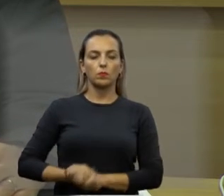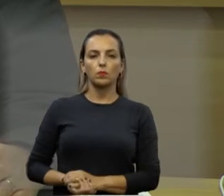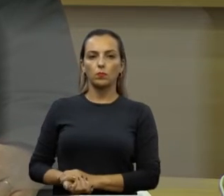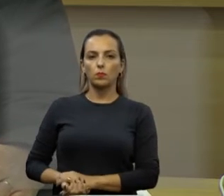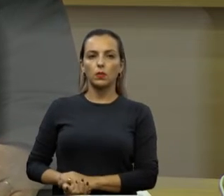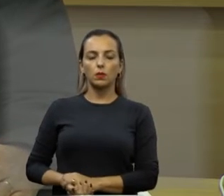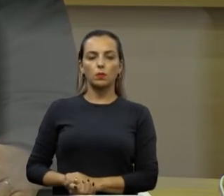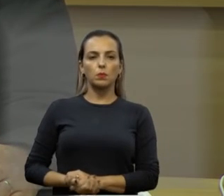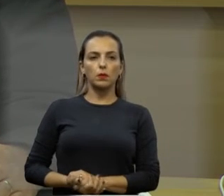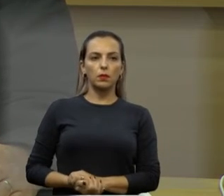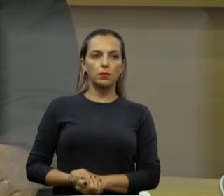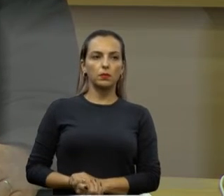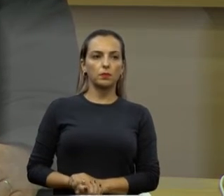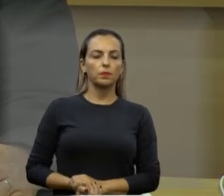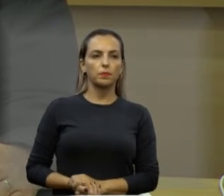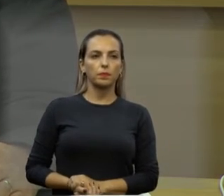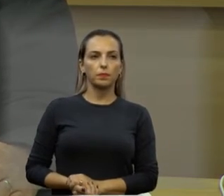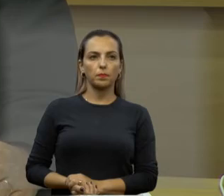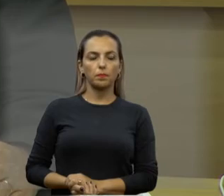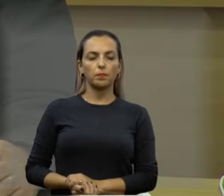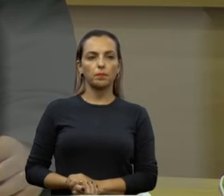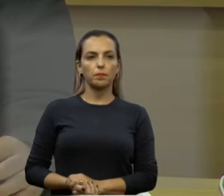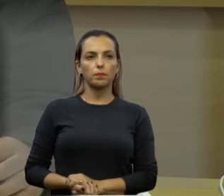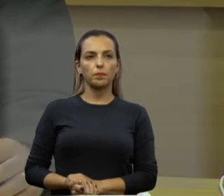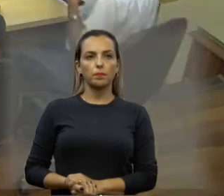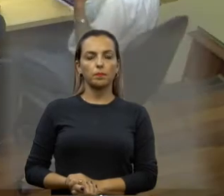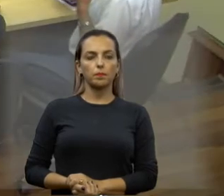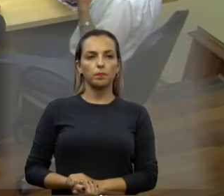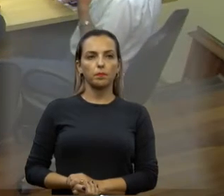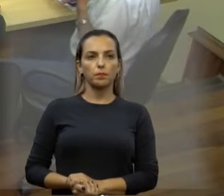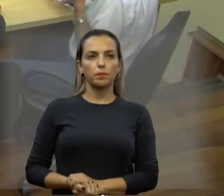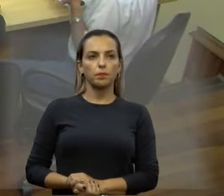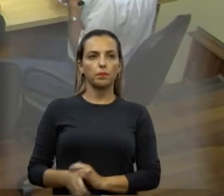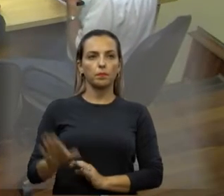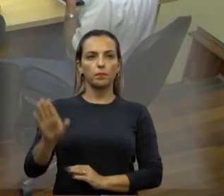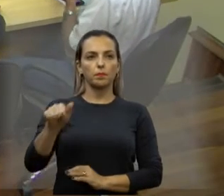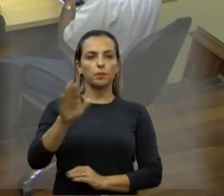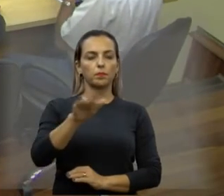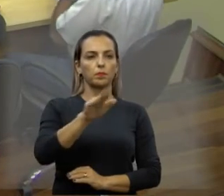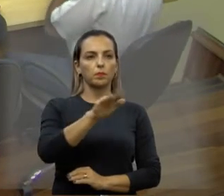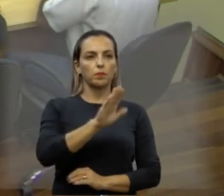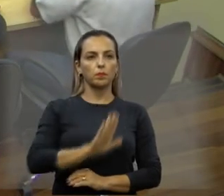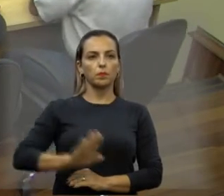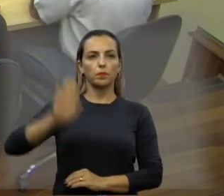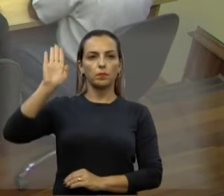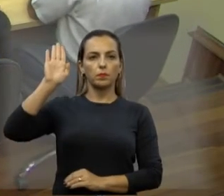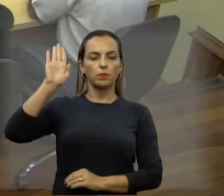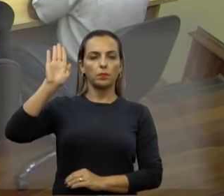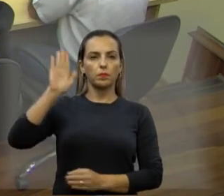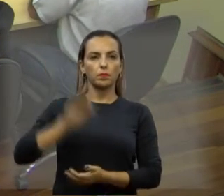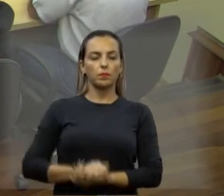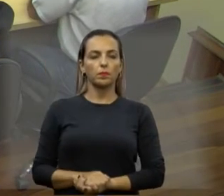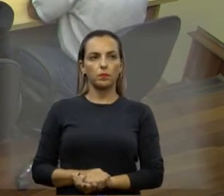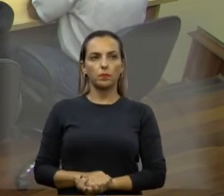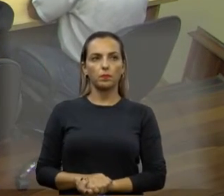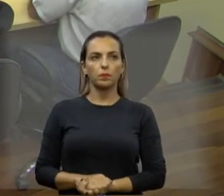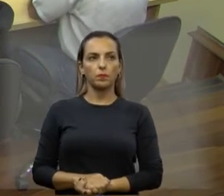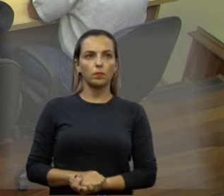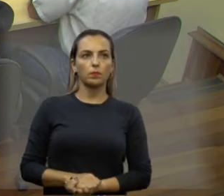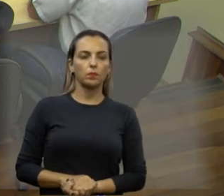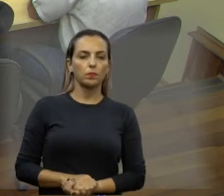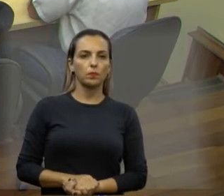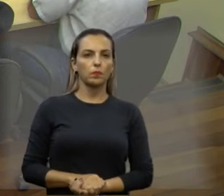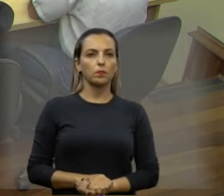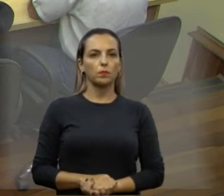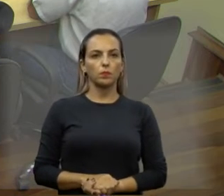bom então vamos fazer chamada regimental Vereador Lucas Greco nós vamos fazer no visual por favor onde visual